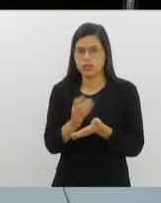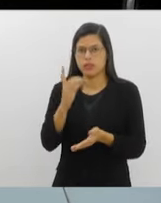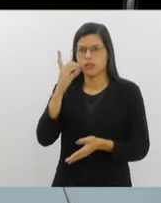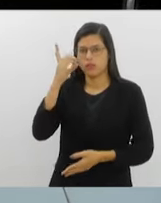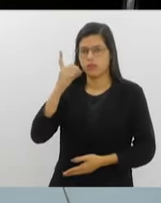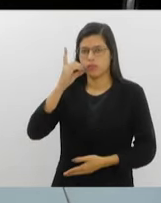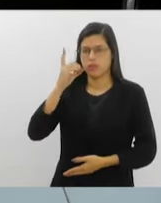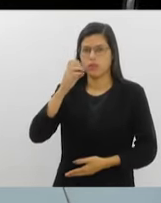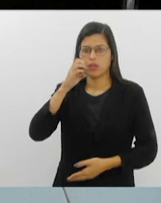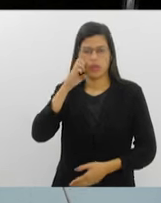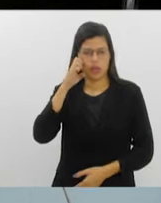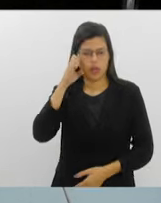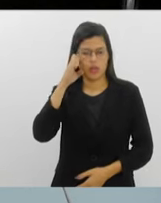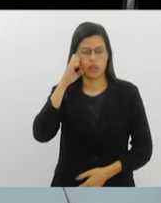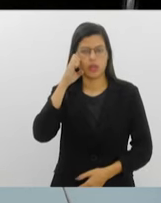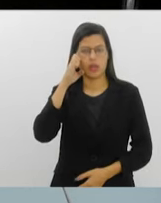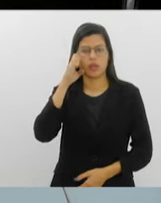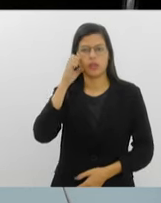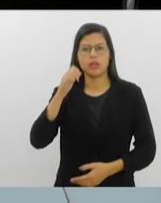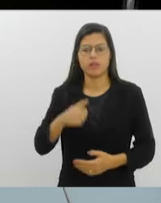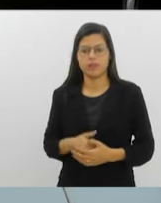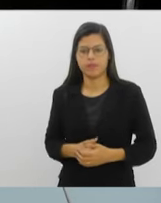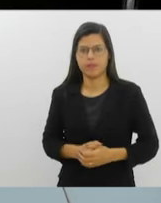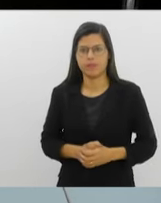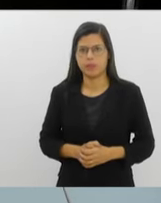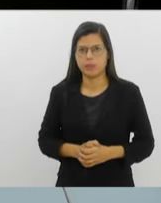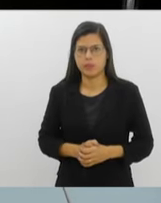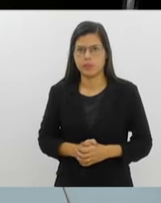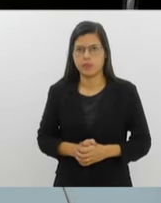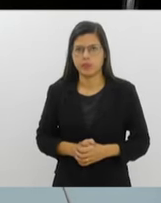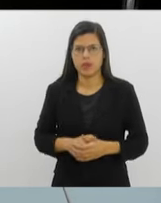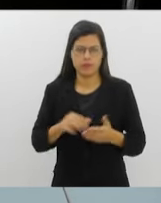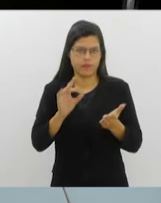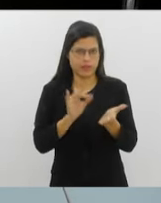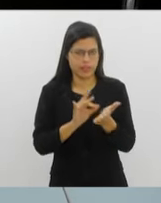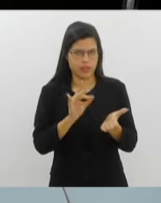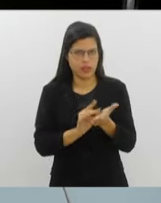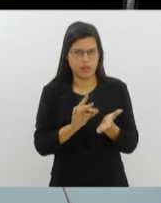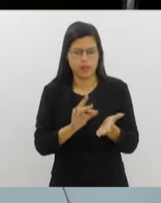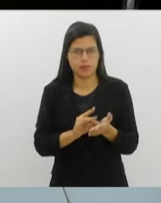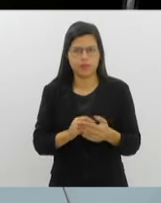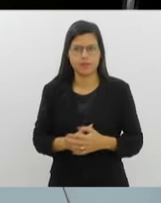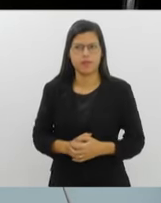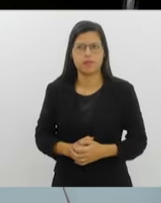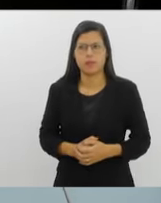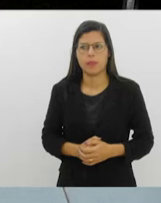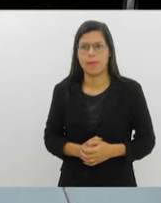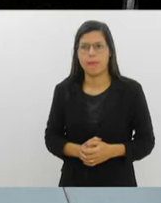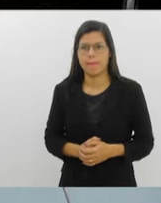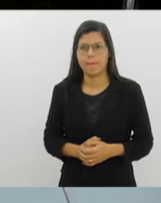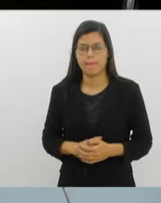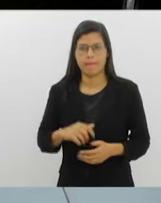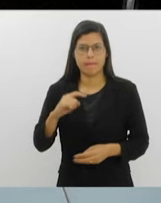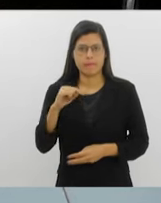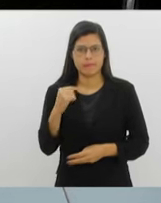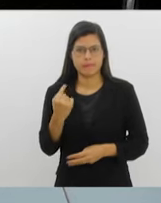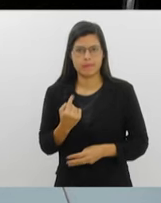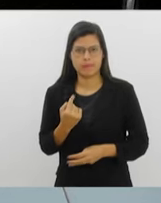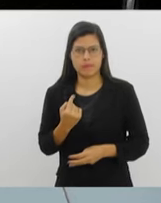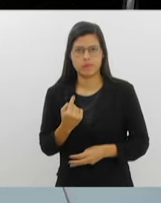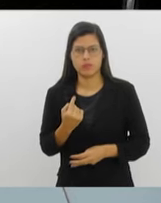Érica Takimoto, ela é verdadeira. Nós estamos falando de